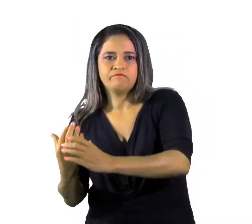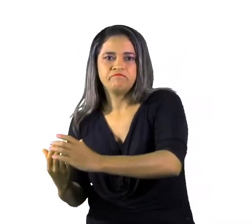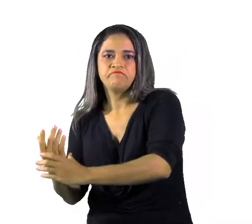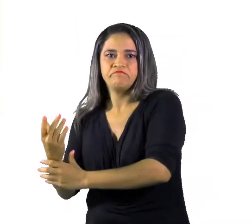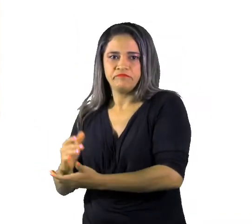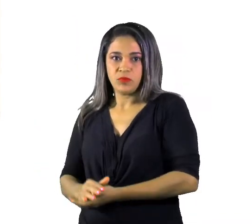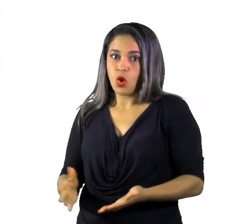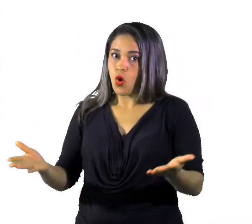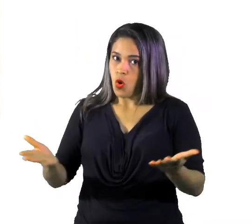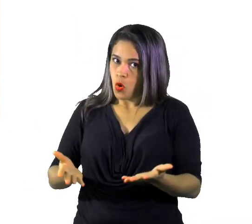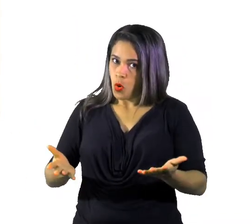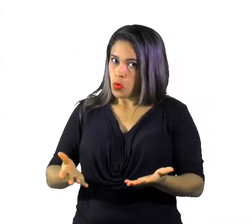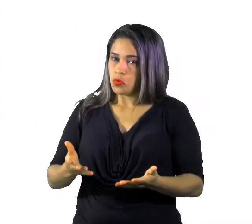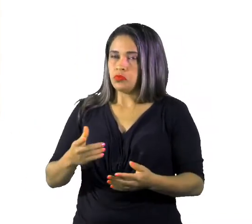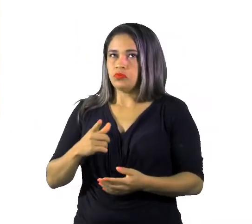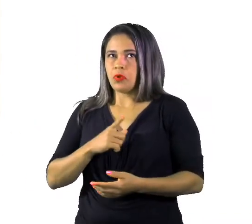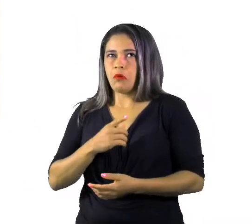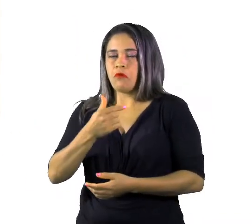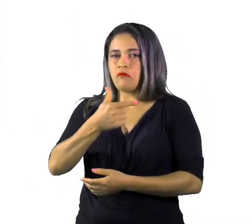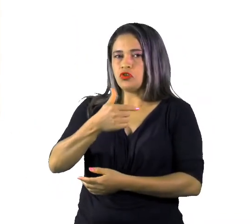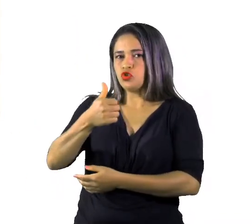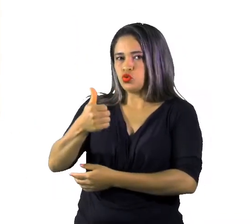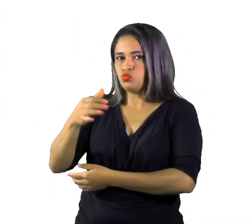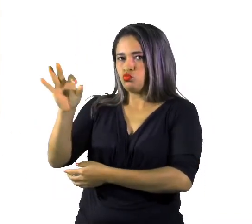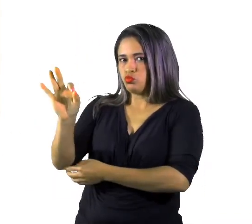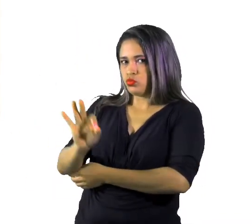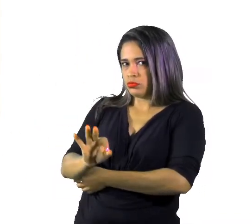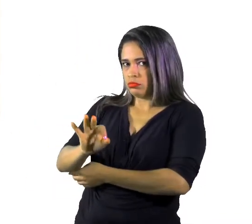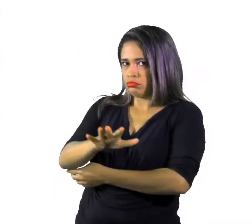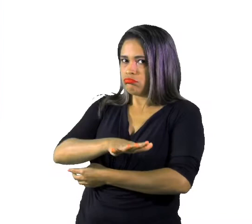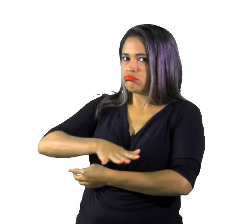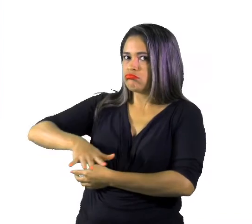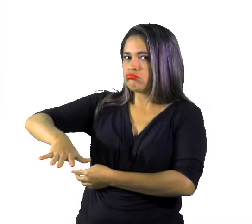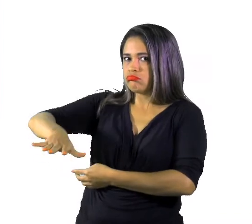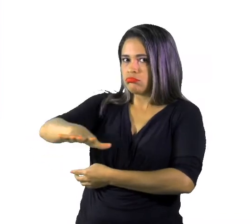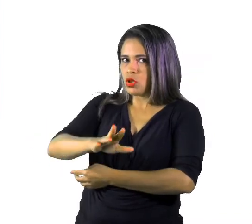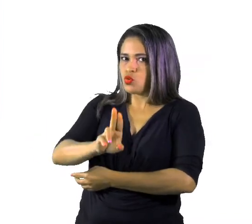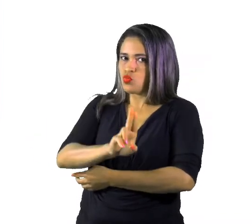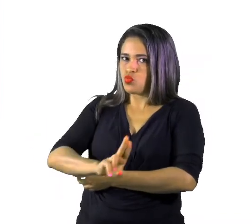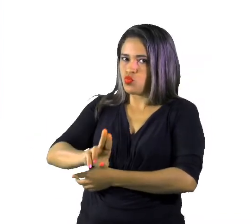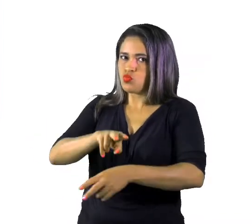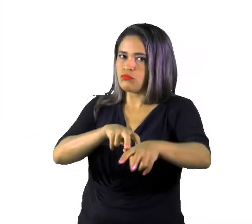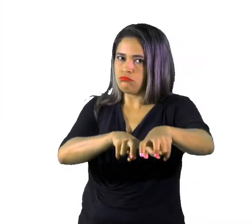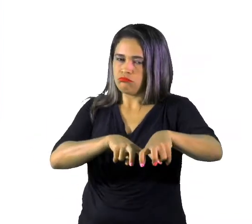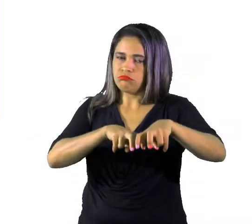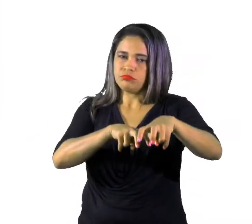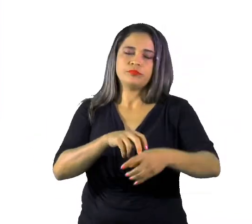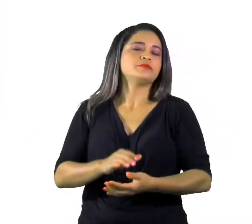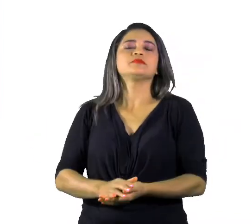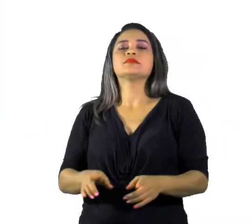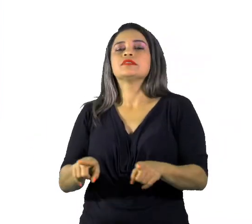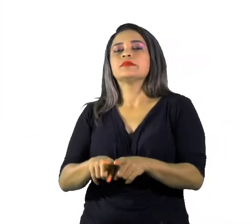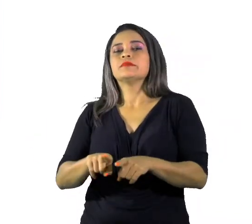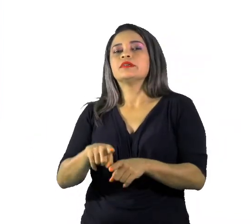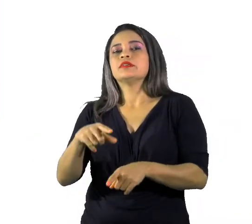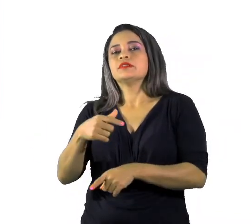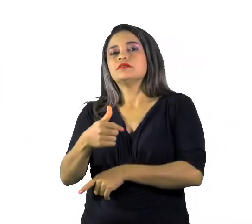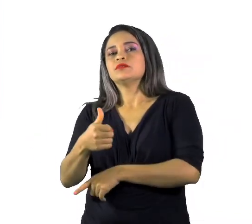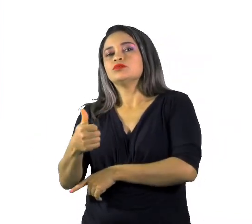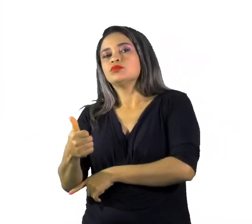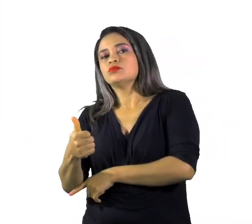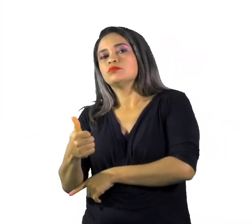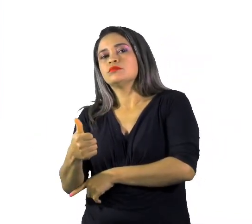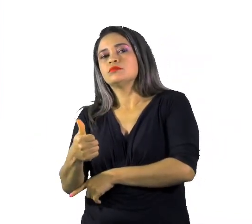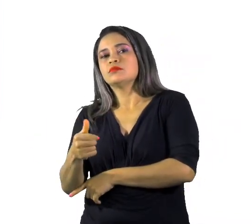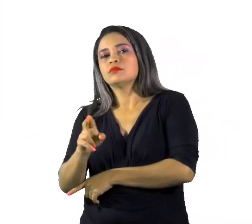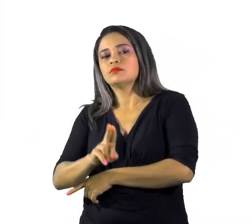que os Estados Unidos tenham 21% do seu território que é utilizado em agricultura e 21% que é utilizado para pecuária,